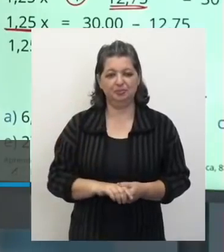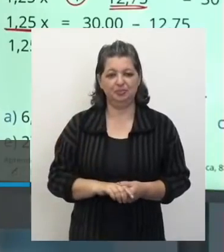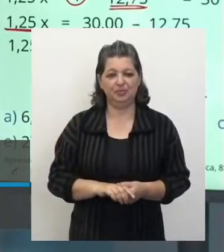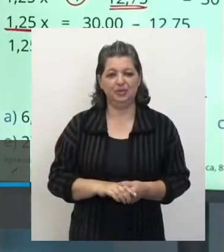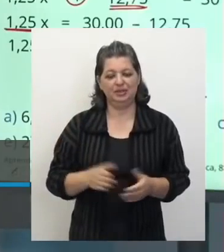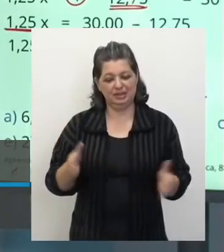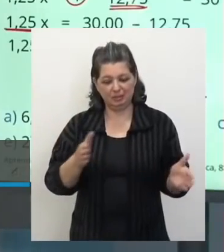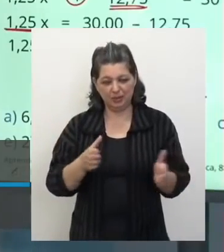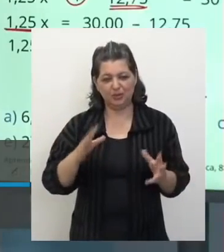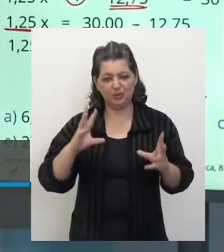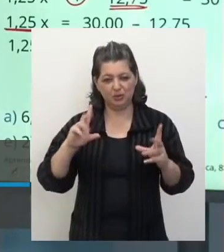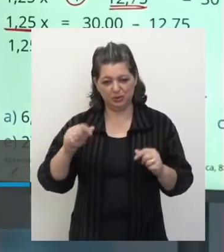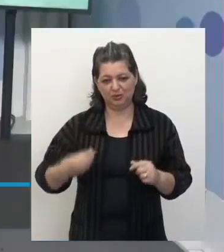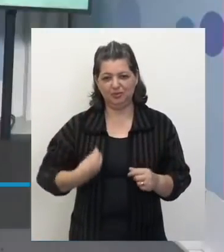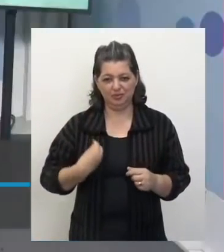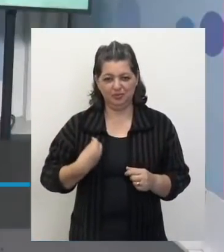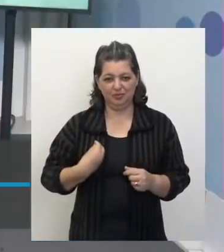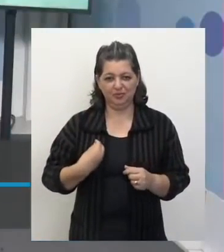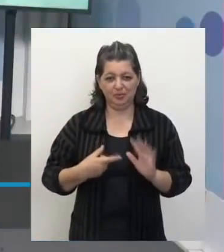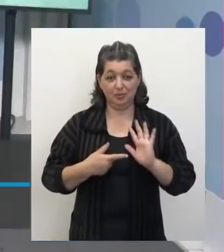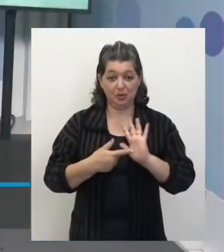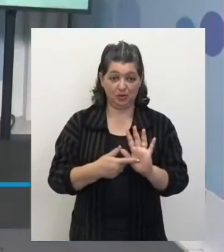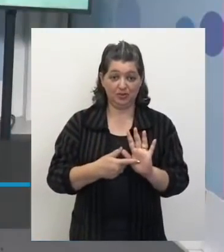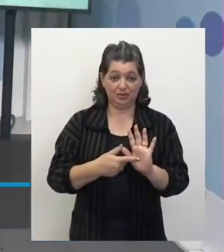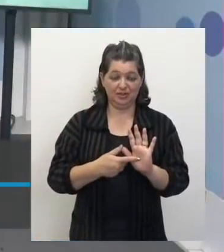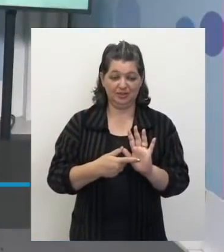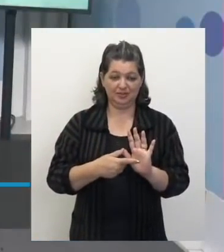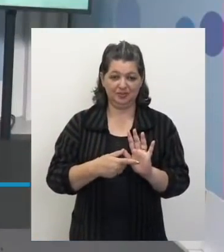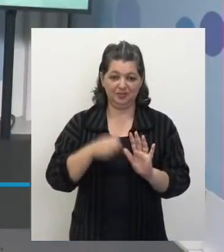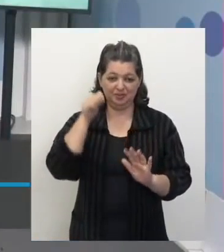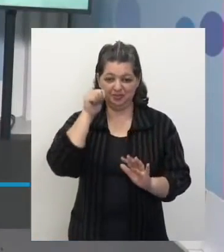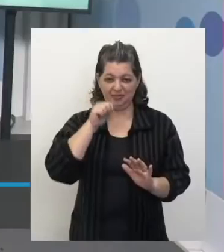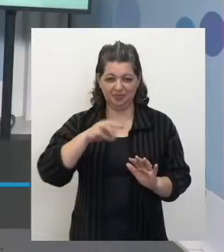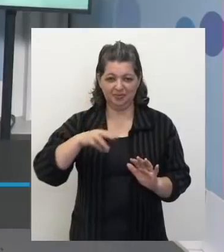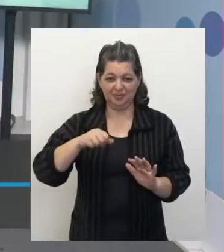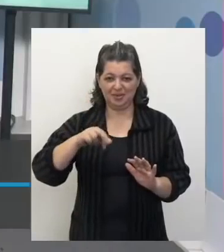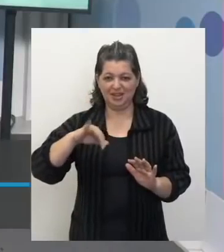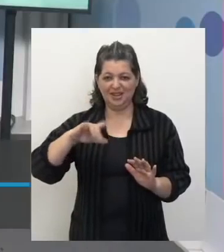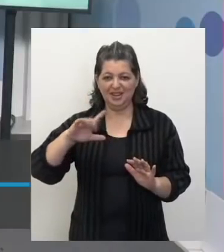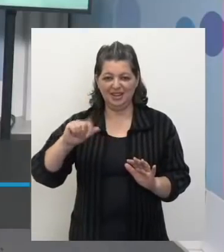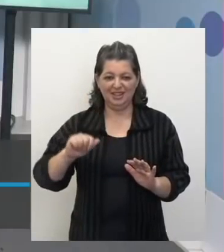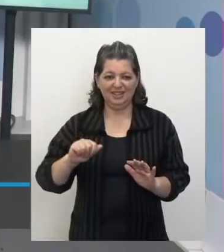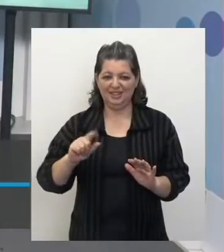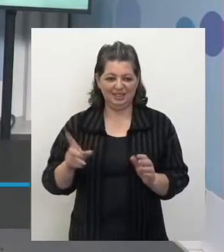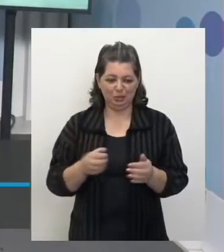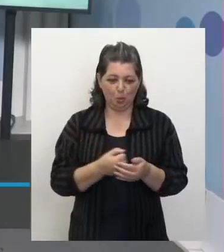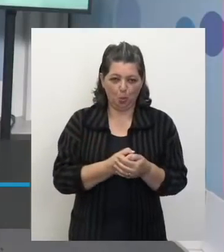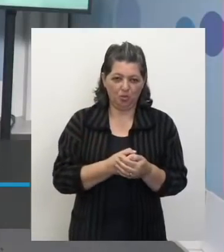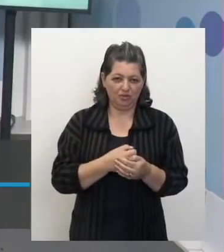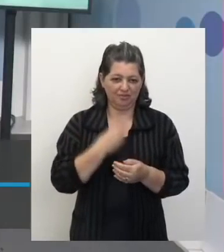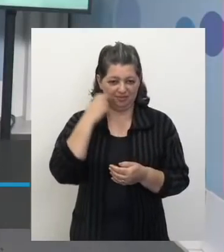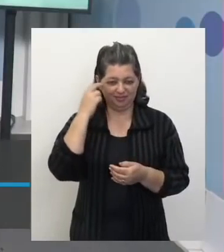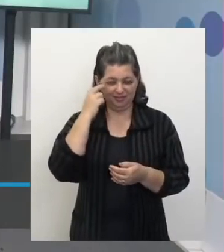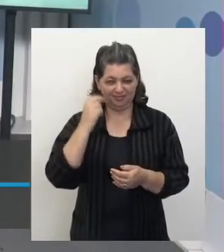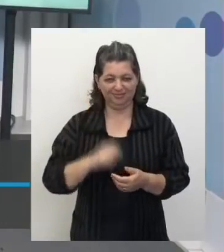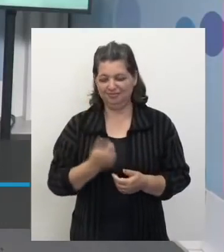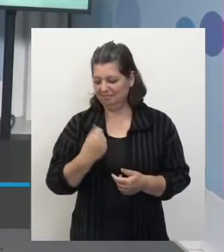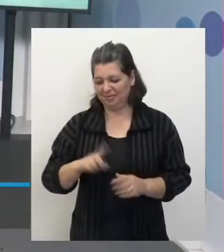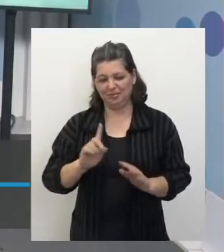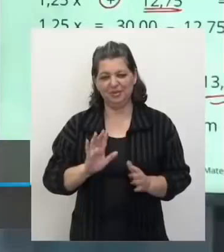somou 72 mais 63 e deu 135. Daí ela multiplicou pelo preço dos bolos e deu